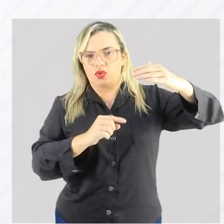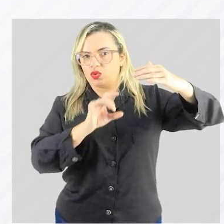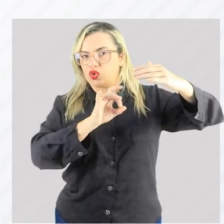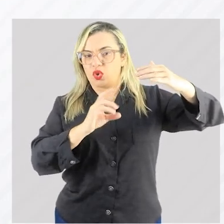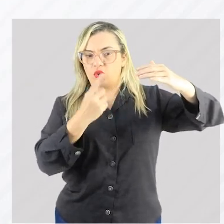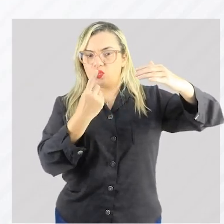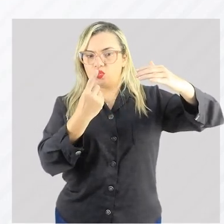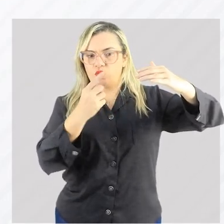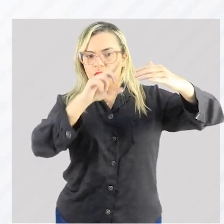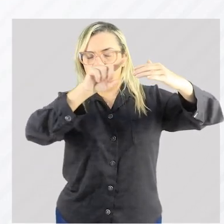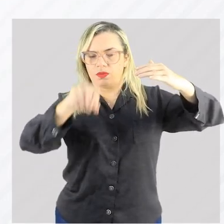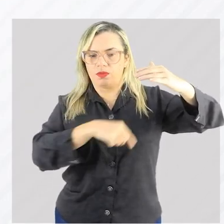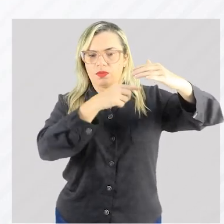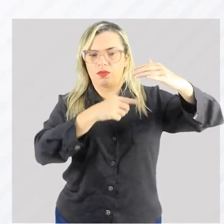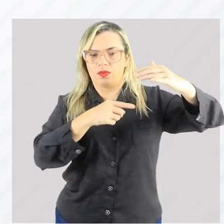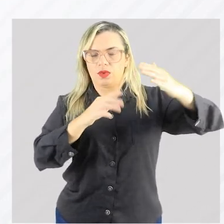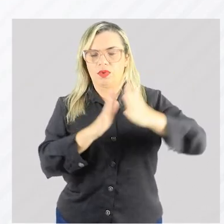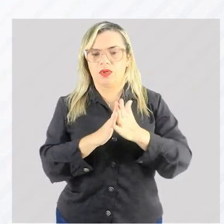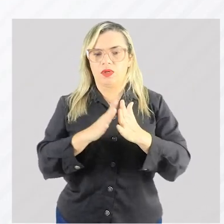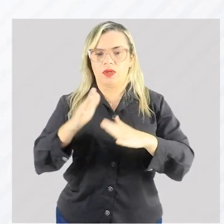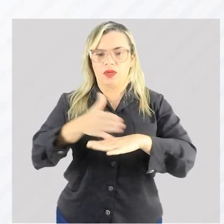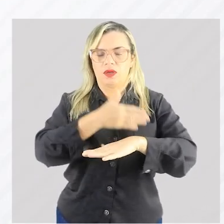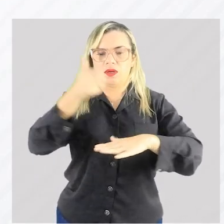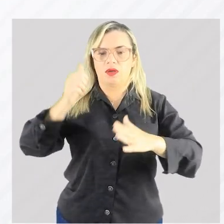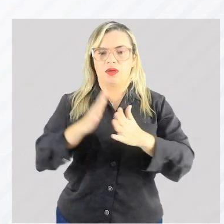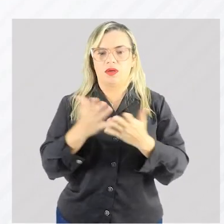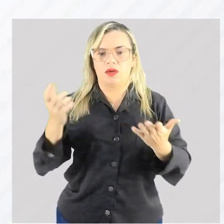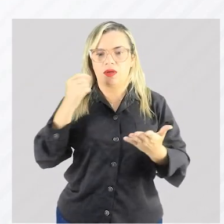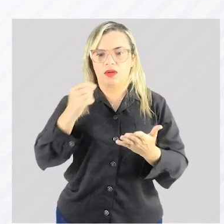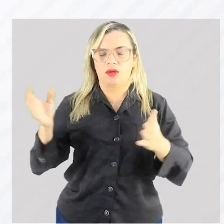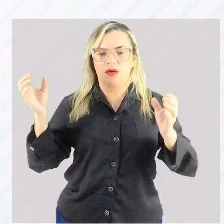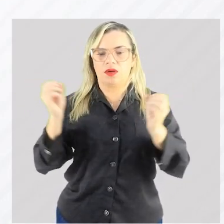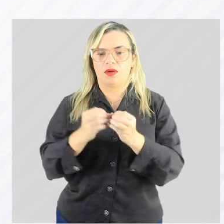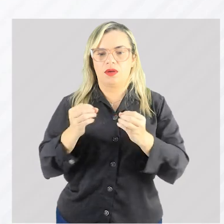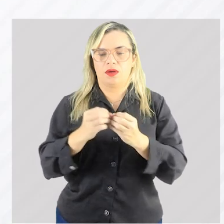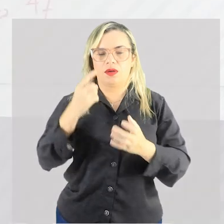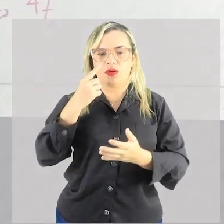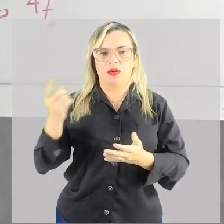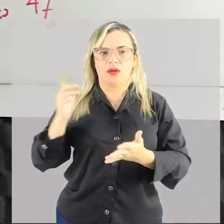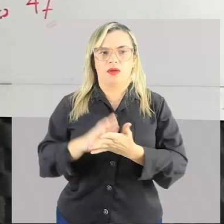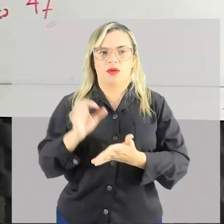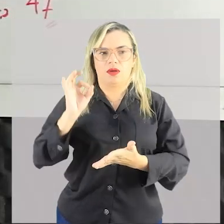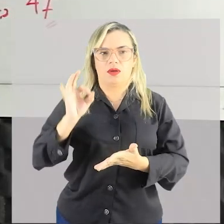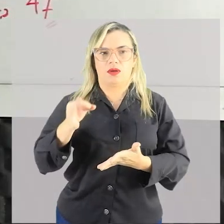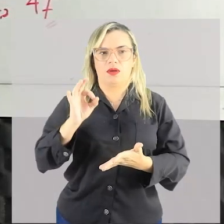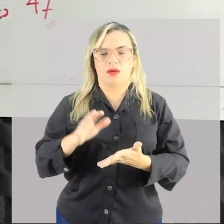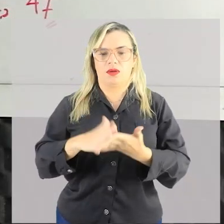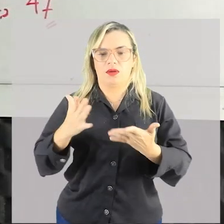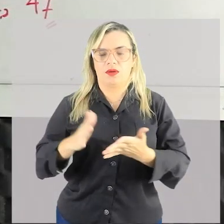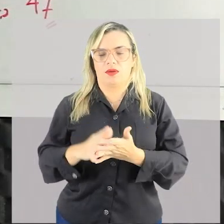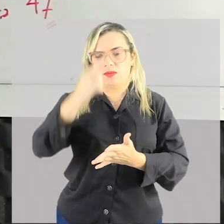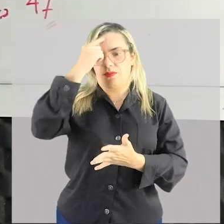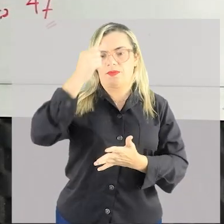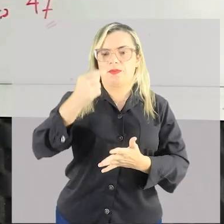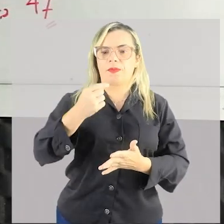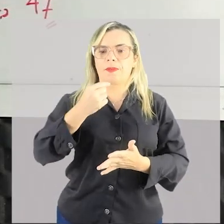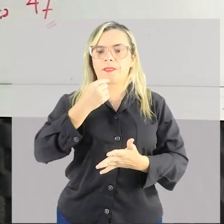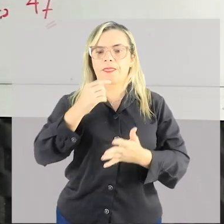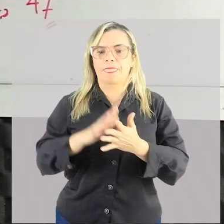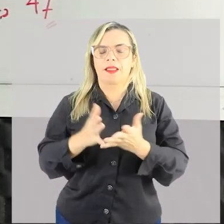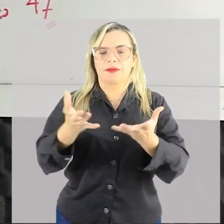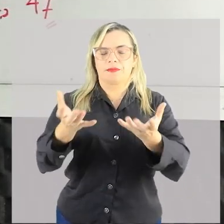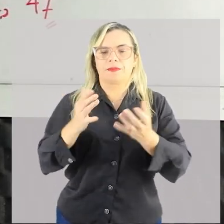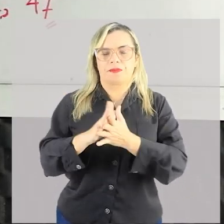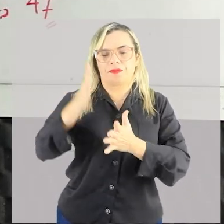da roleta é melhor aproximado por certo turma então vou até mostrar a figura né Ele quer